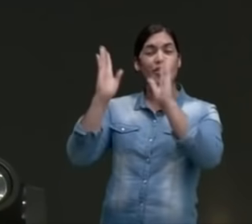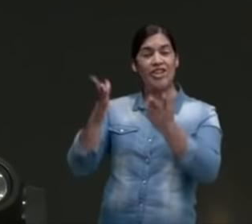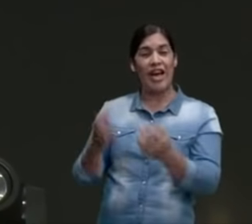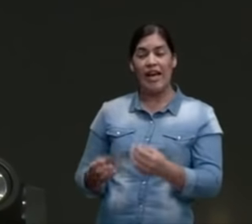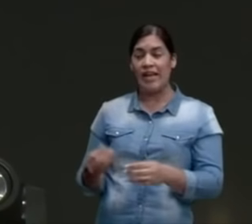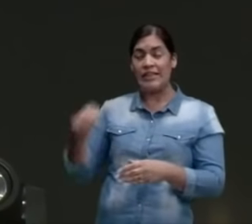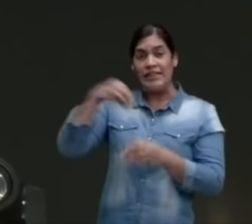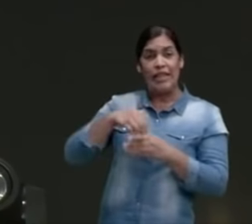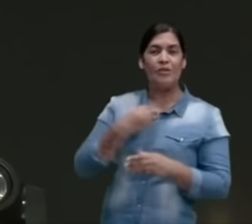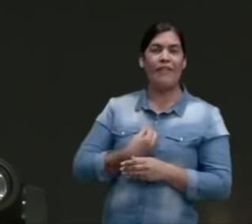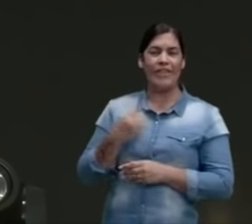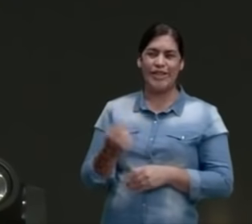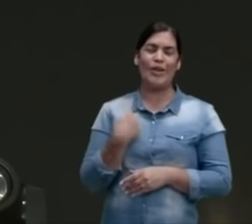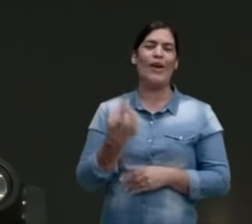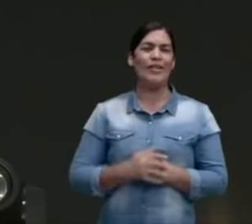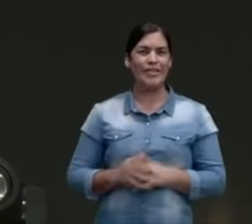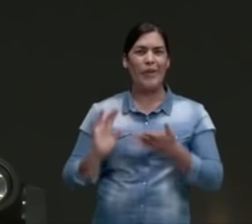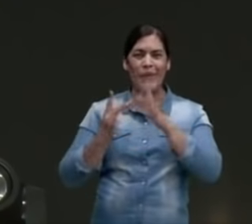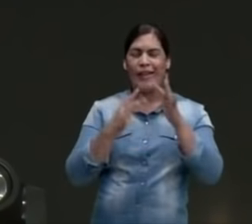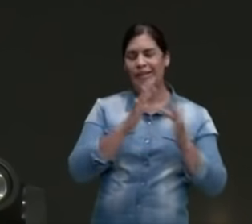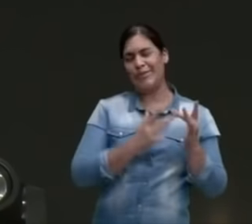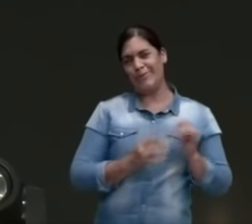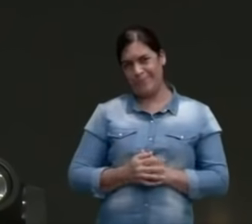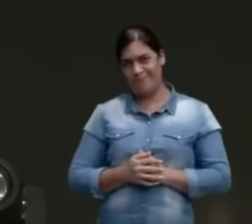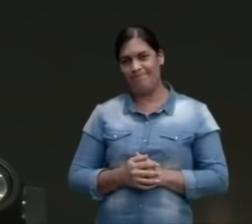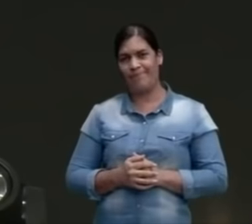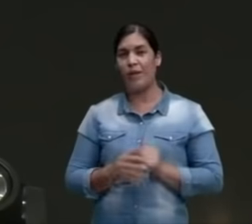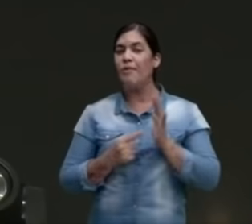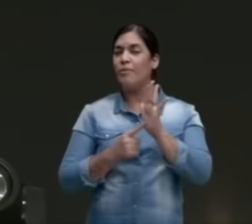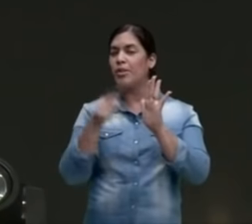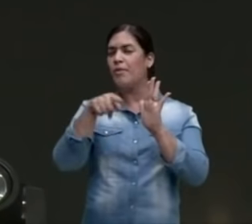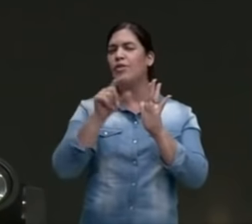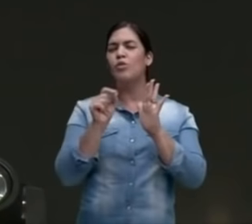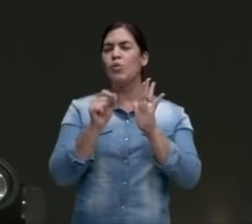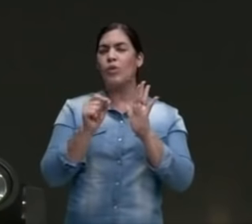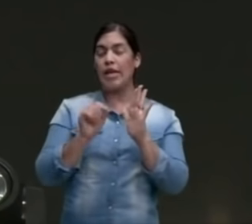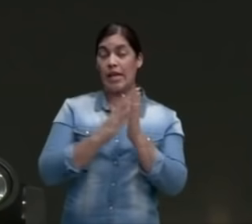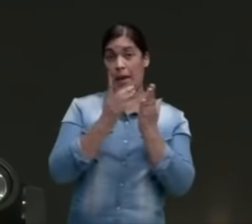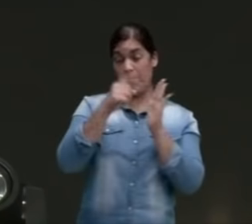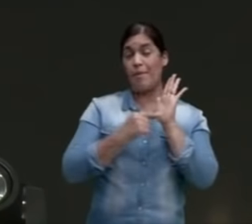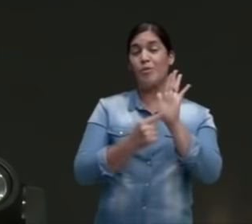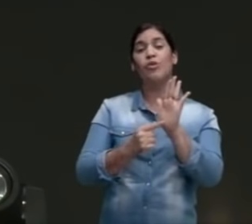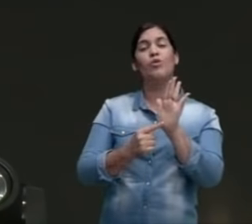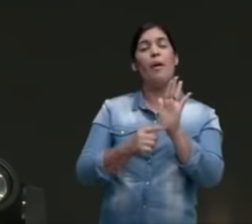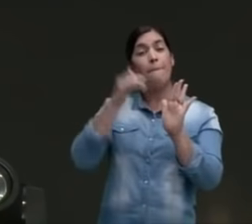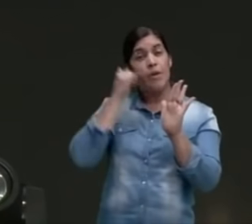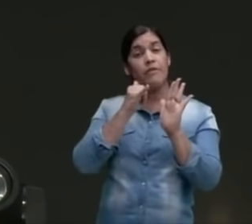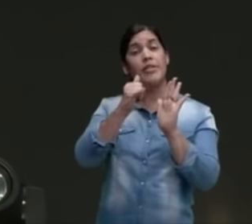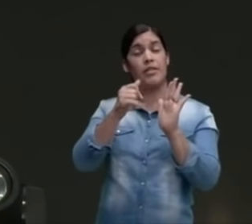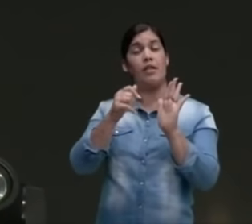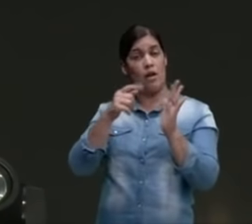percebe. Só que eu vou mostrar para você que isso faz parte de profecias da Bíblia que estão se